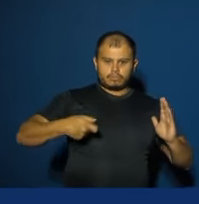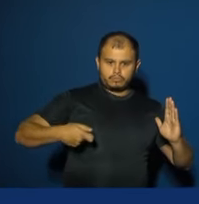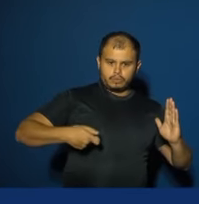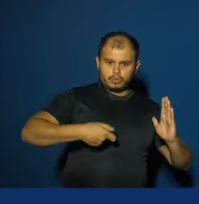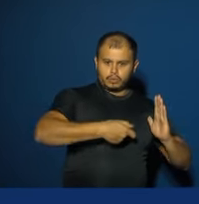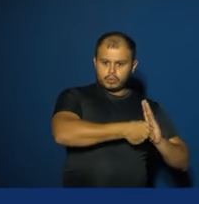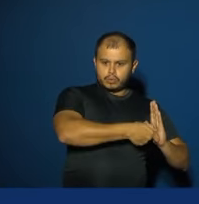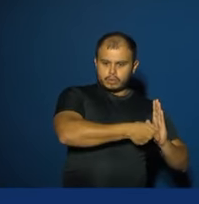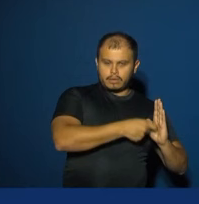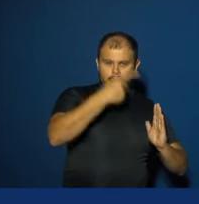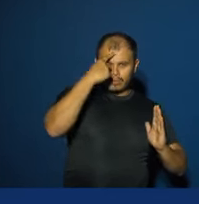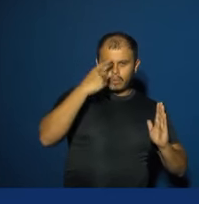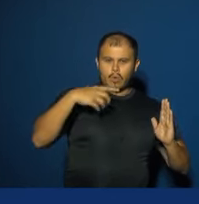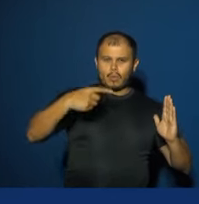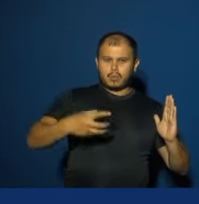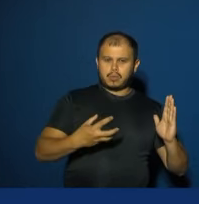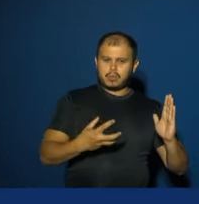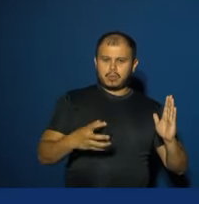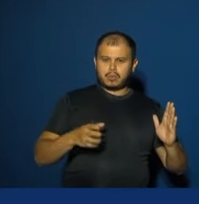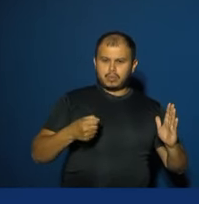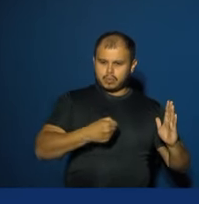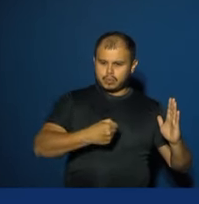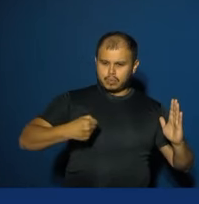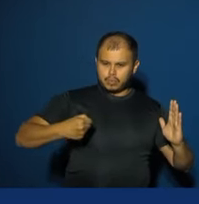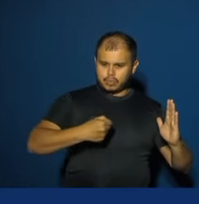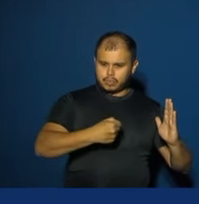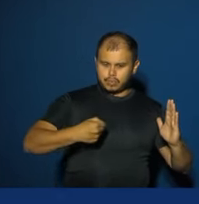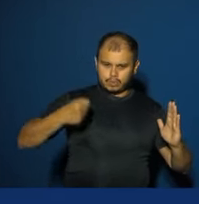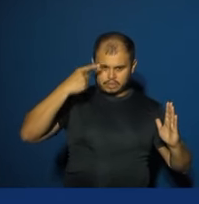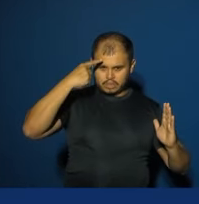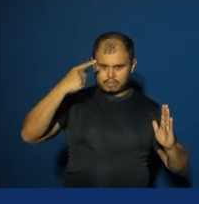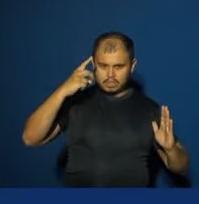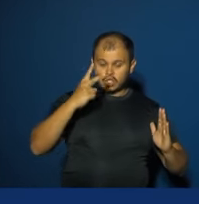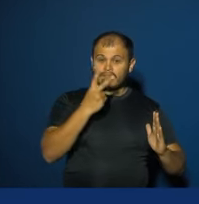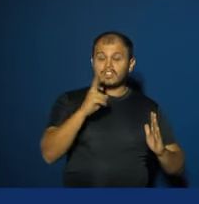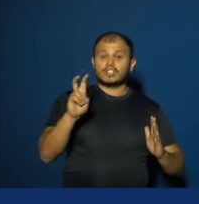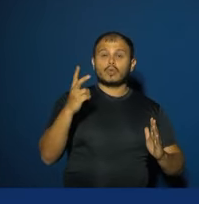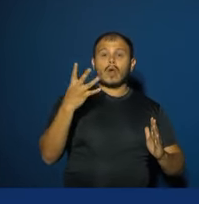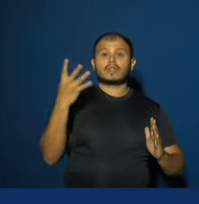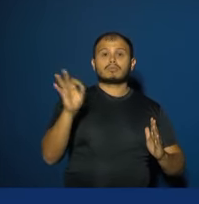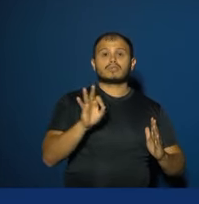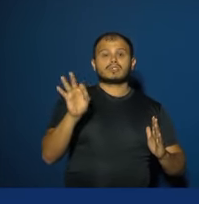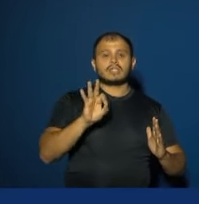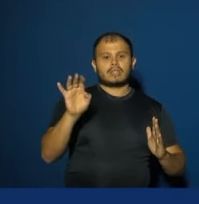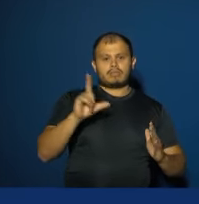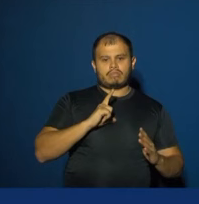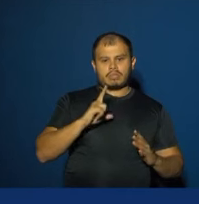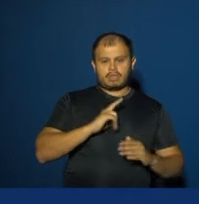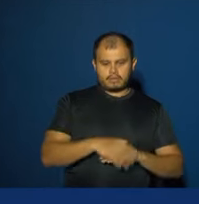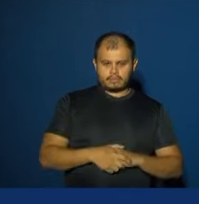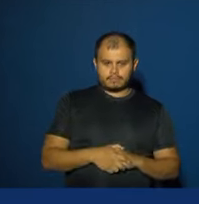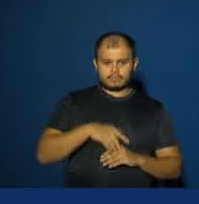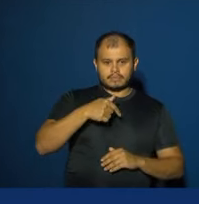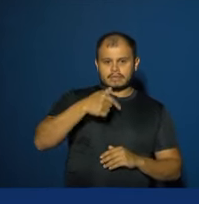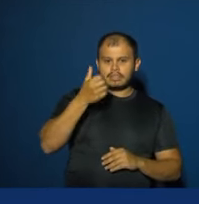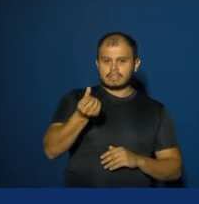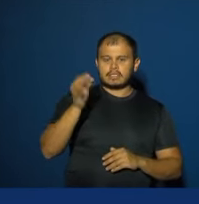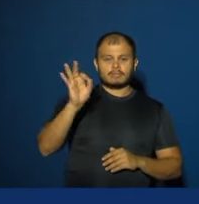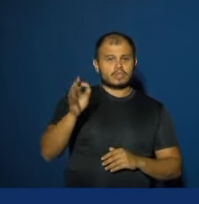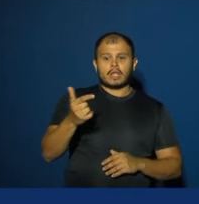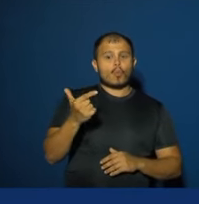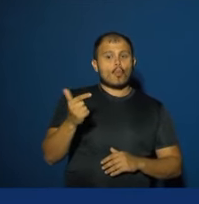panelas que todo mundo quer só 24% dos lares tem isso 76% não